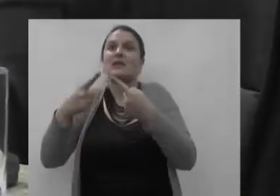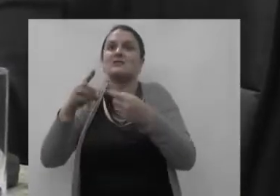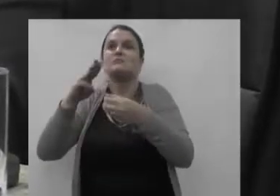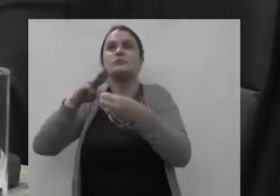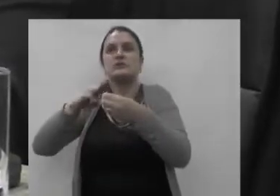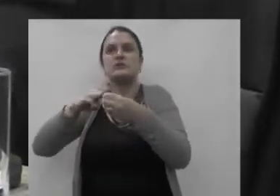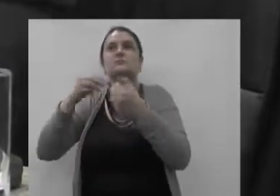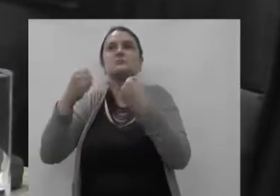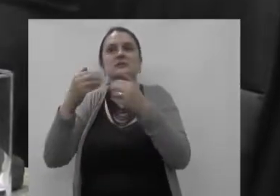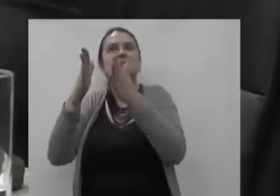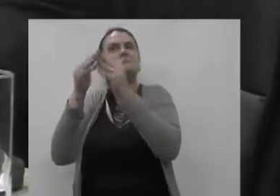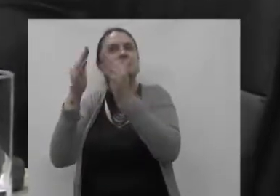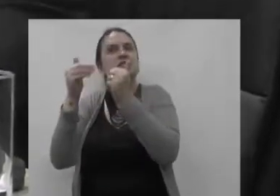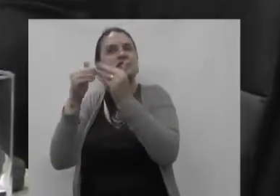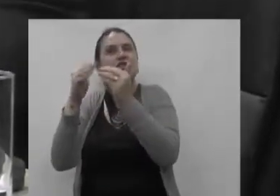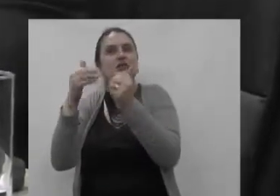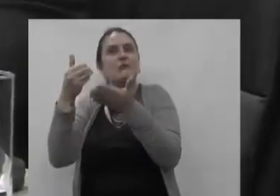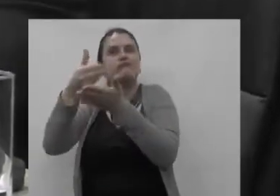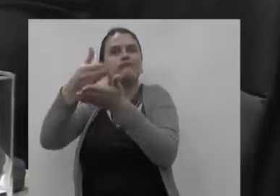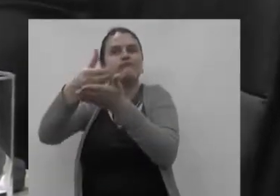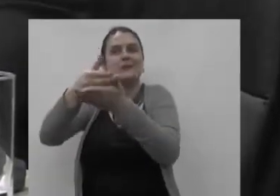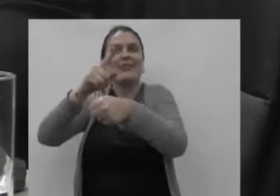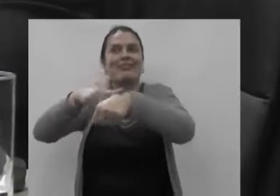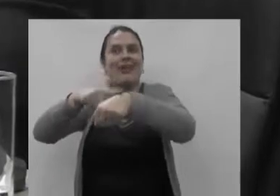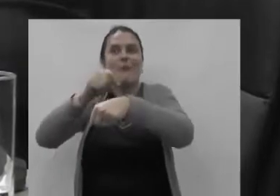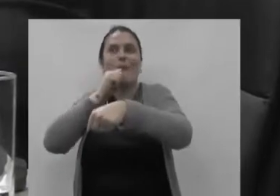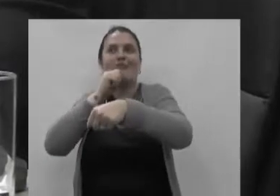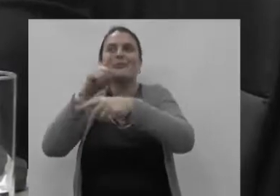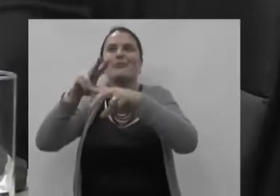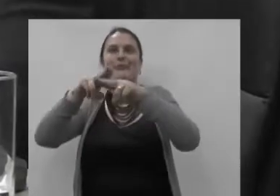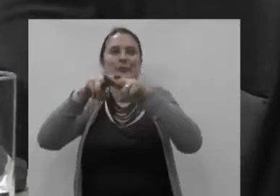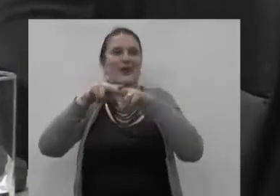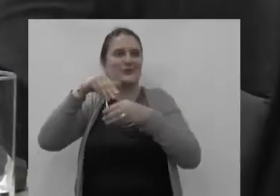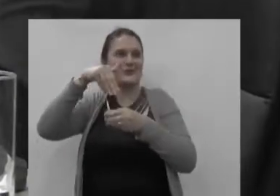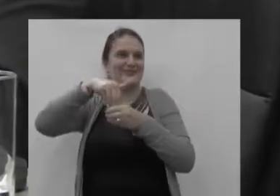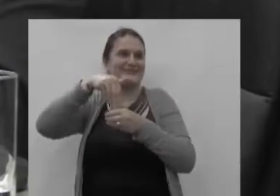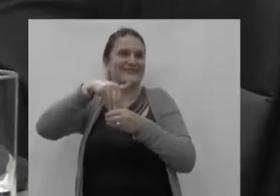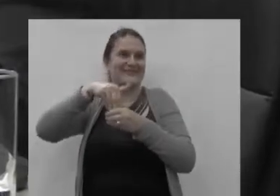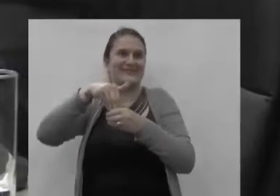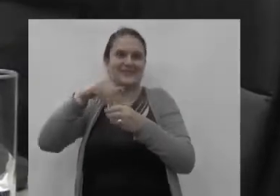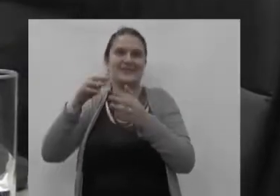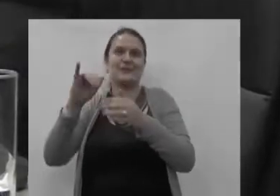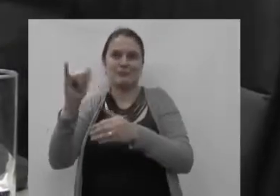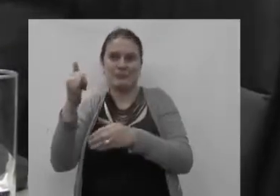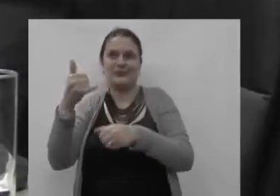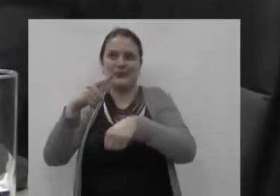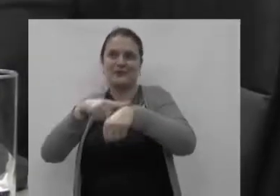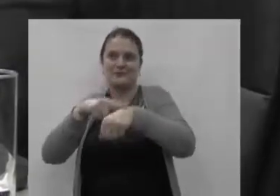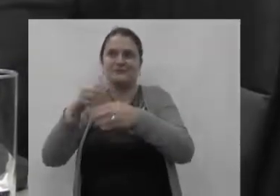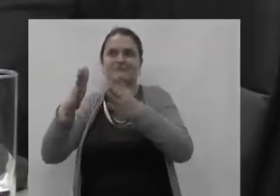de verbas e projetos. Este que nós fizemos o requerimento